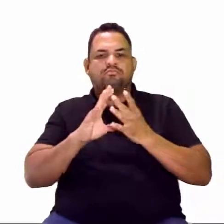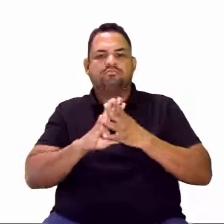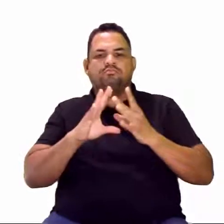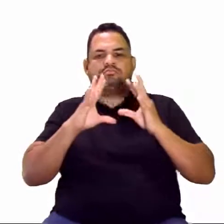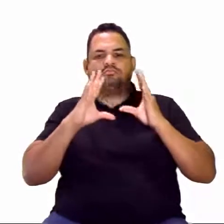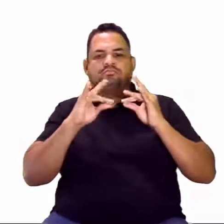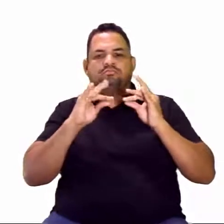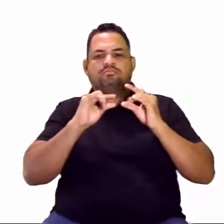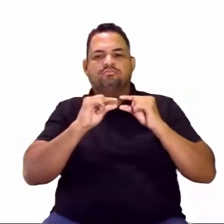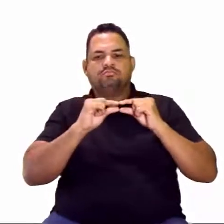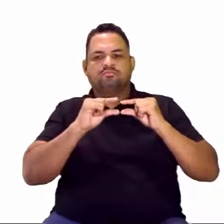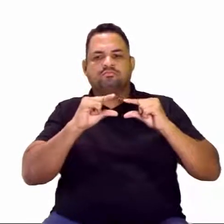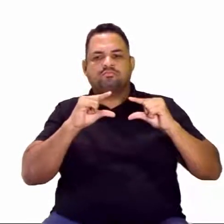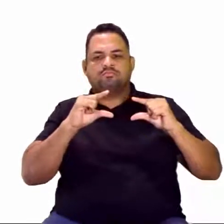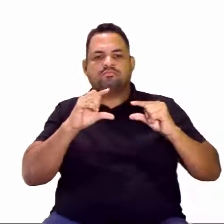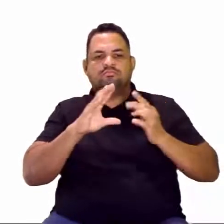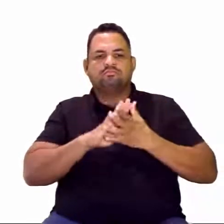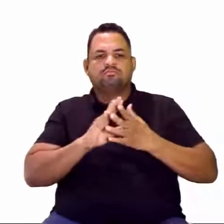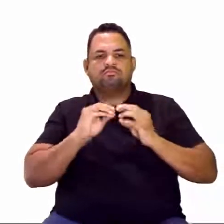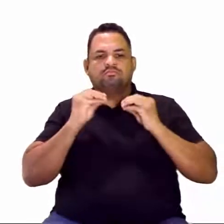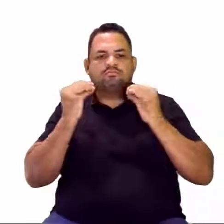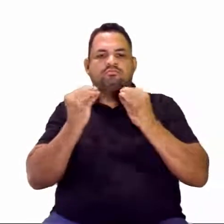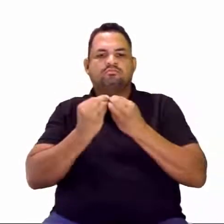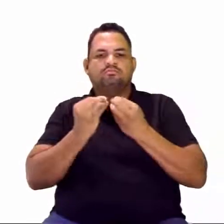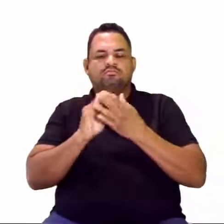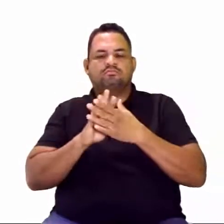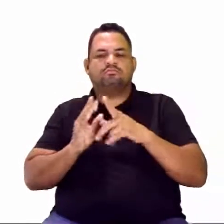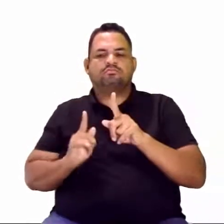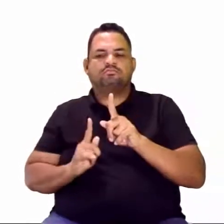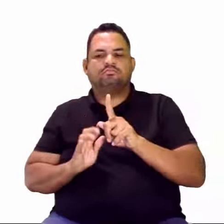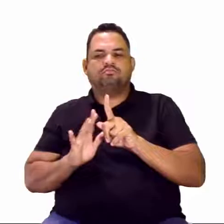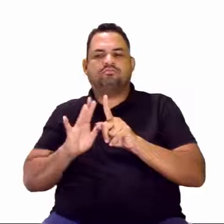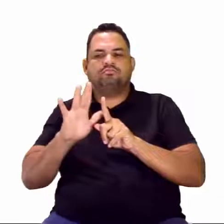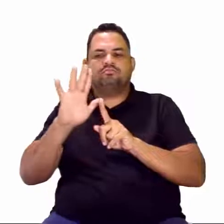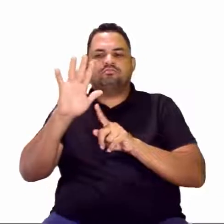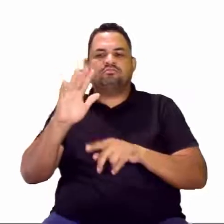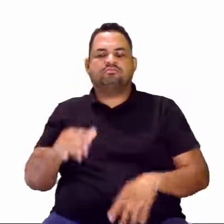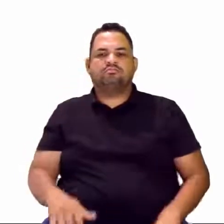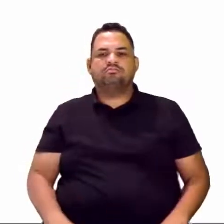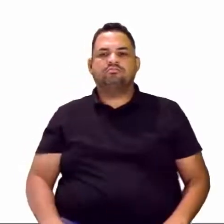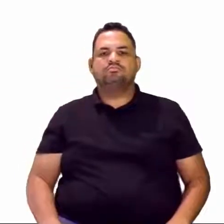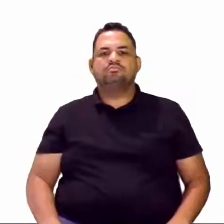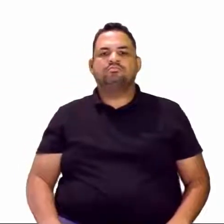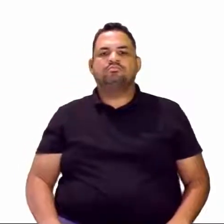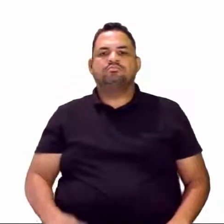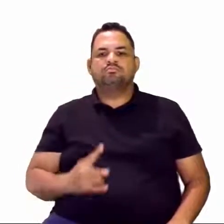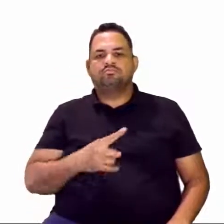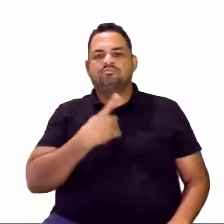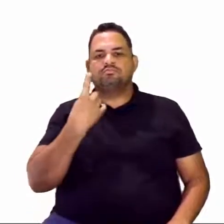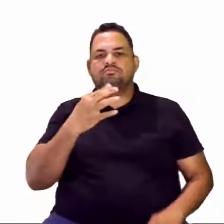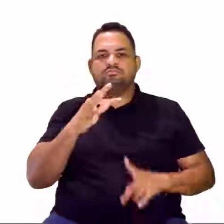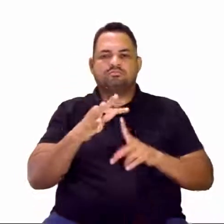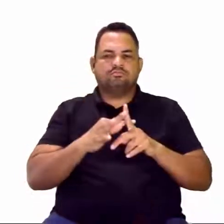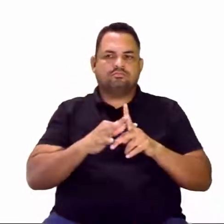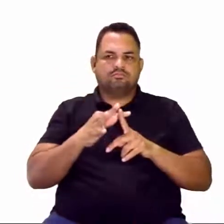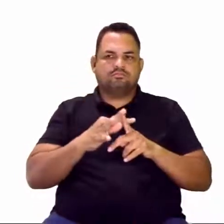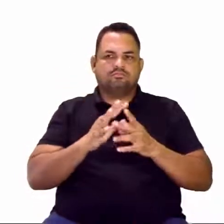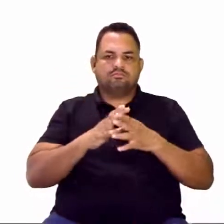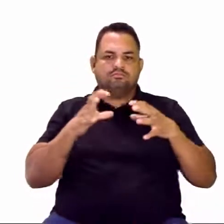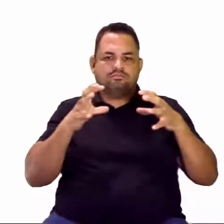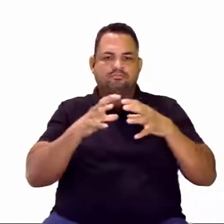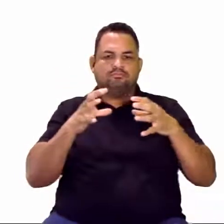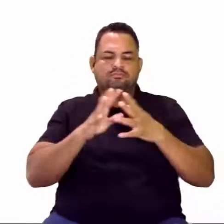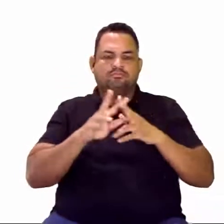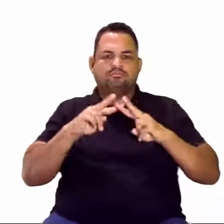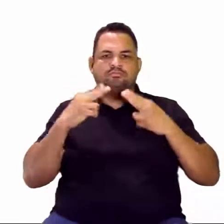a viscosidade das substâncias que se encontram na fase gasosa. Então, nós vimos temperatura,